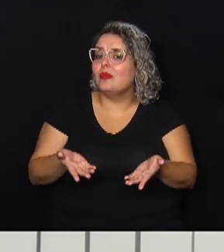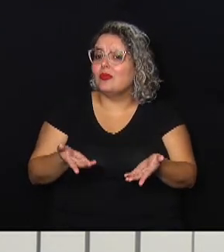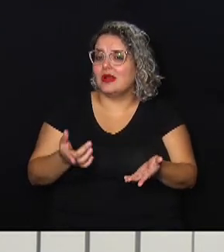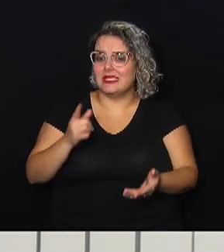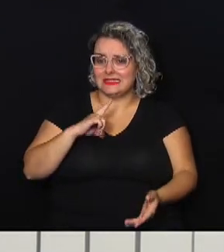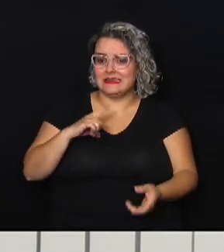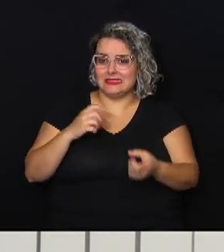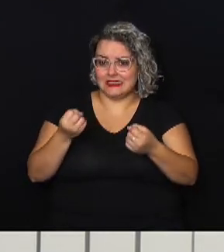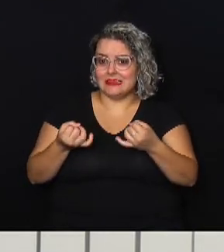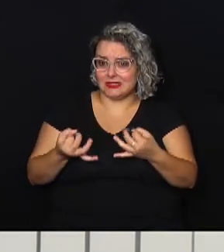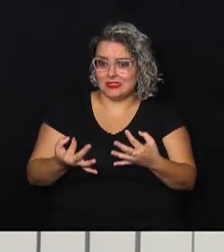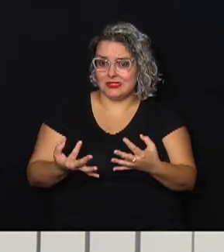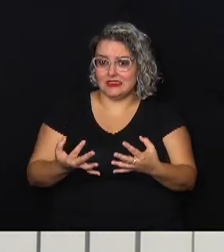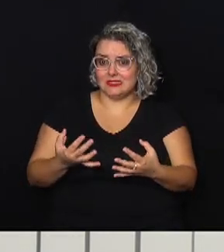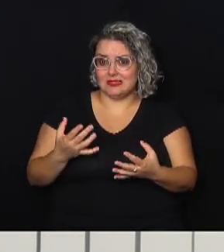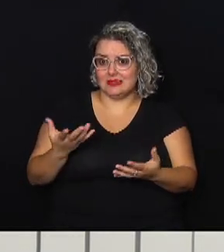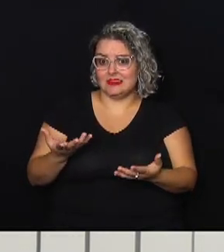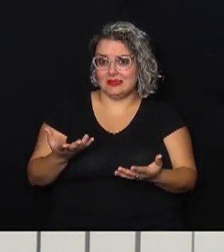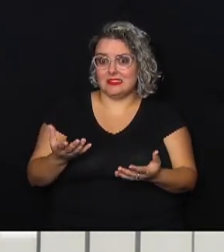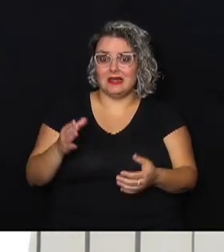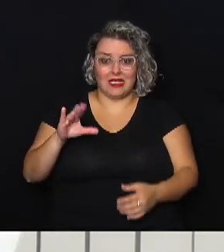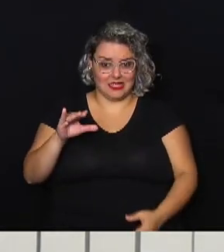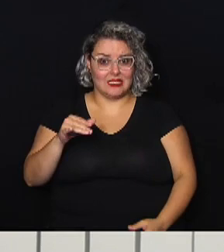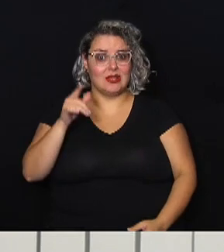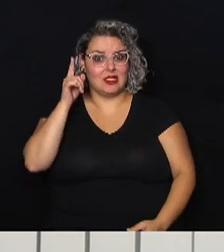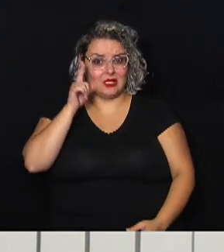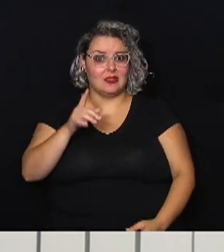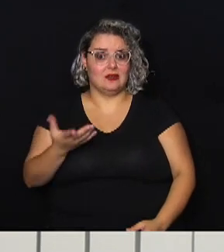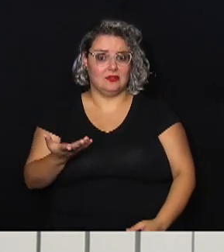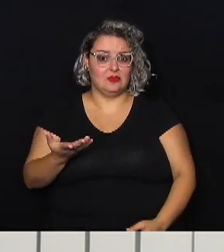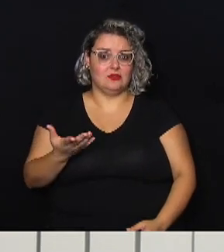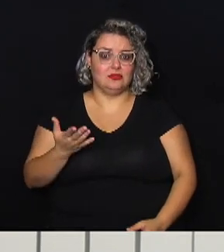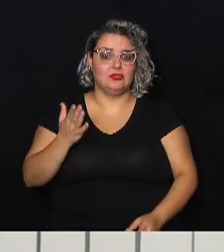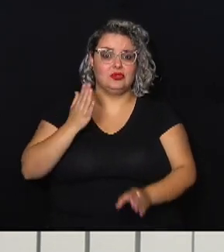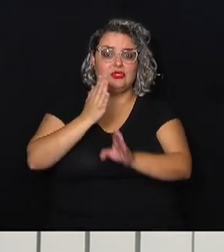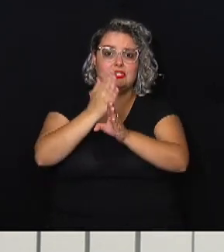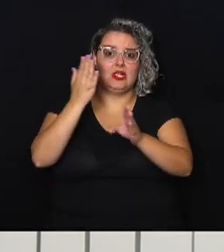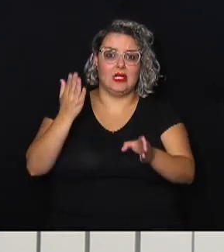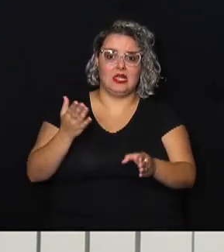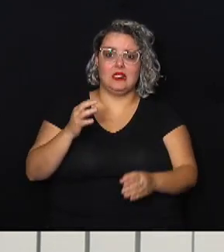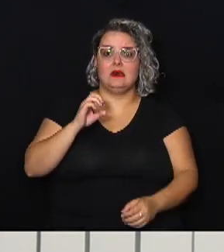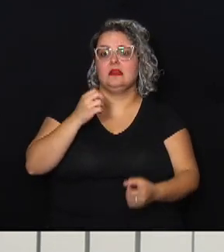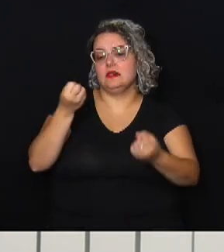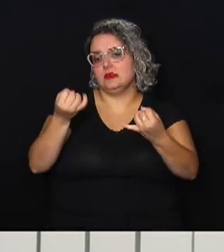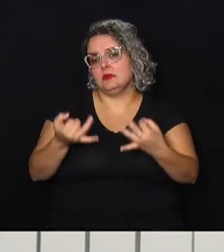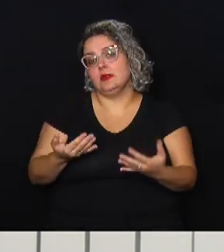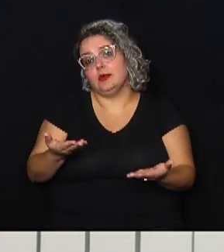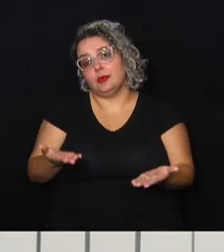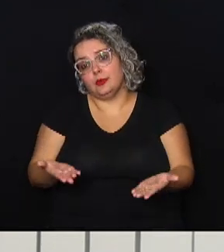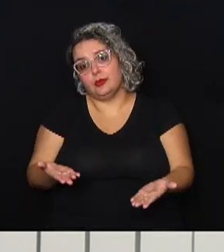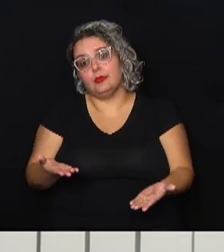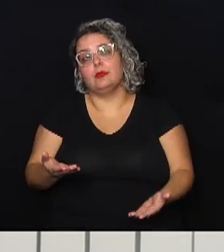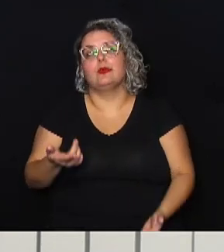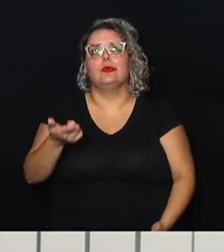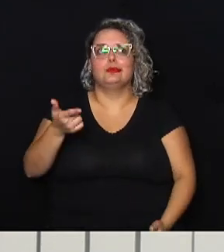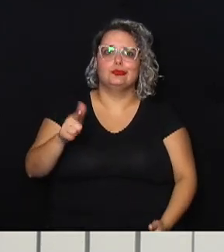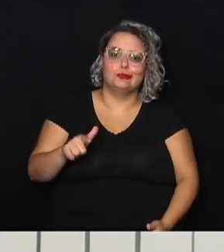uma explicação? A ciência já conseguiu chegar nessa explicação ou ainda é um mistério?